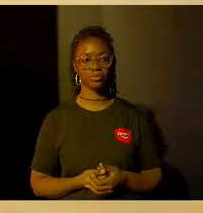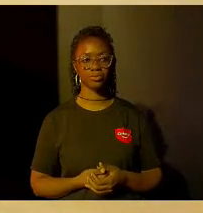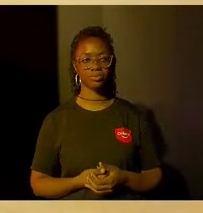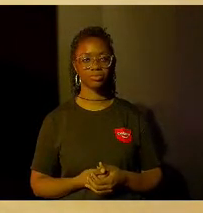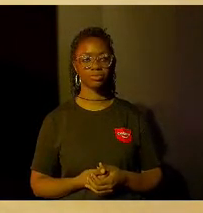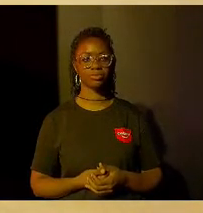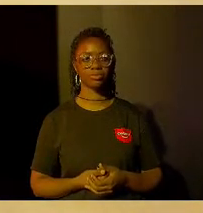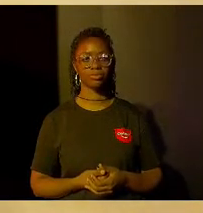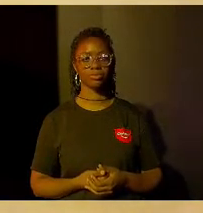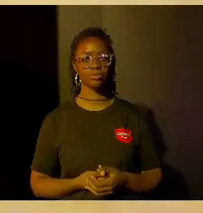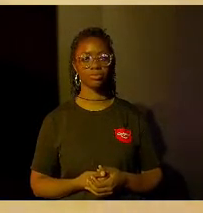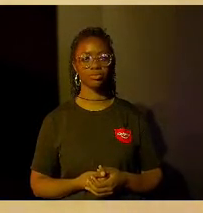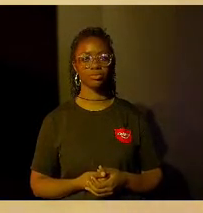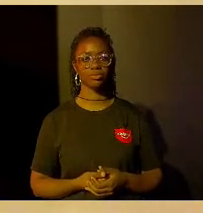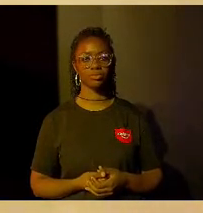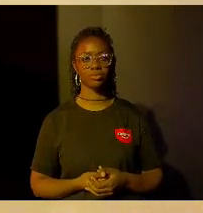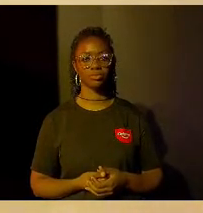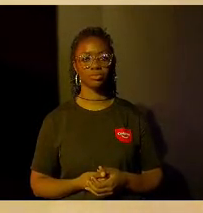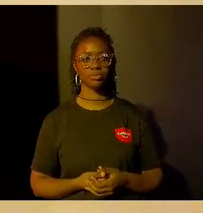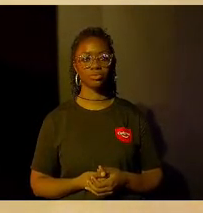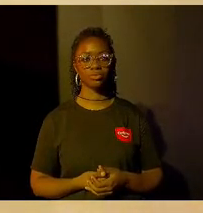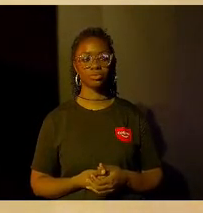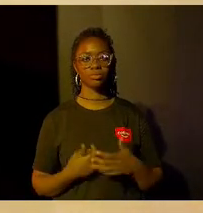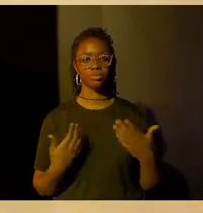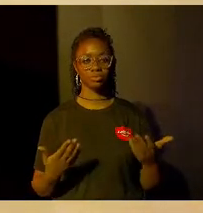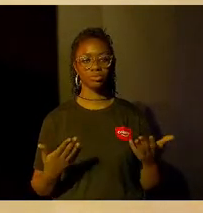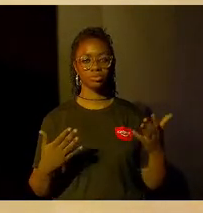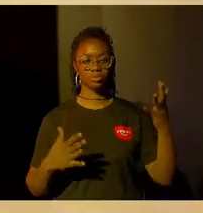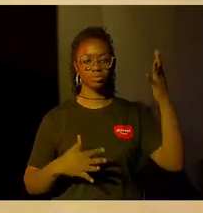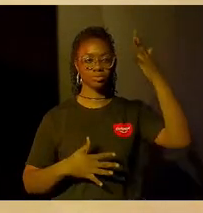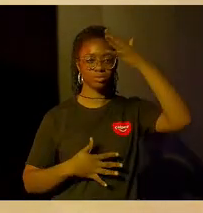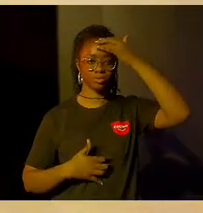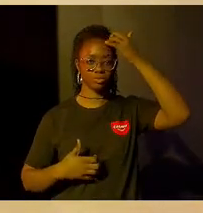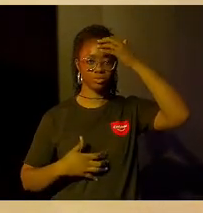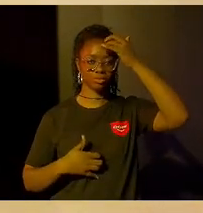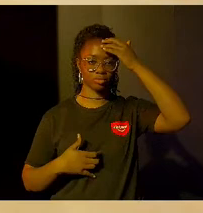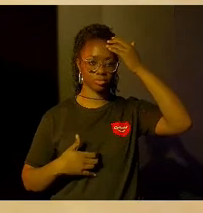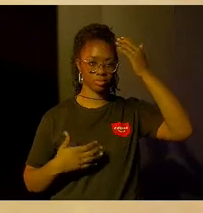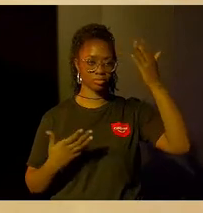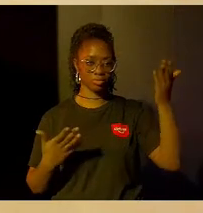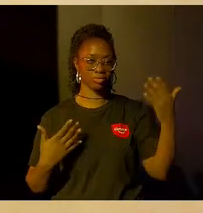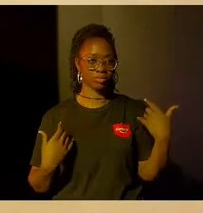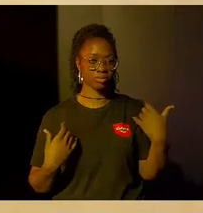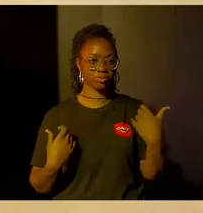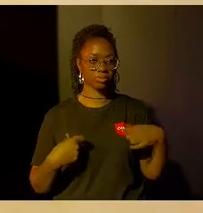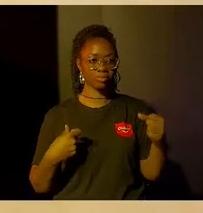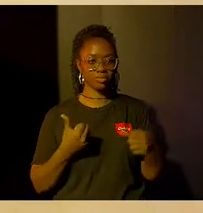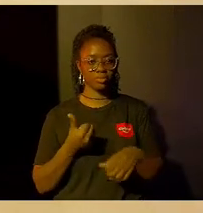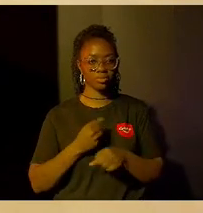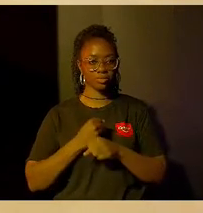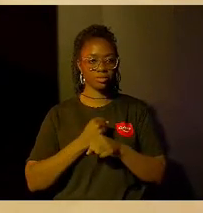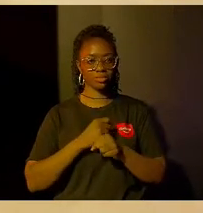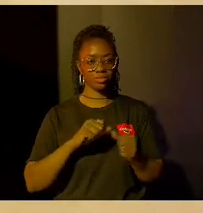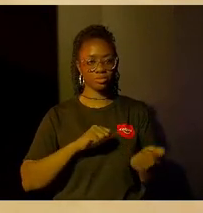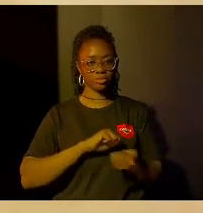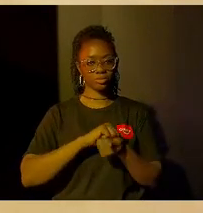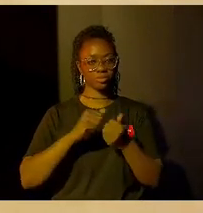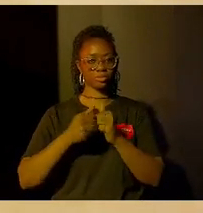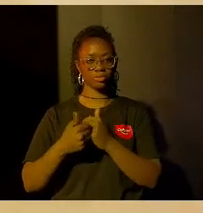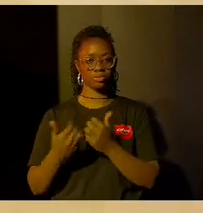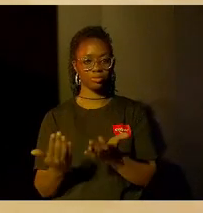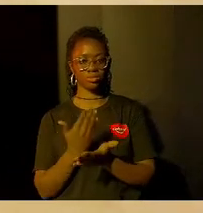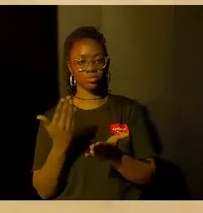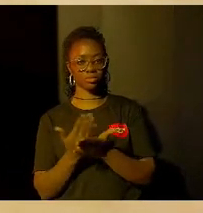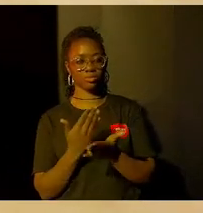macacos levou seis anos para se tornar livro eu fiz estudando ao longo de seis anos para poder contar a história da